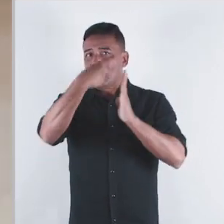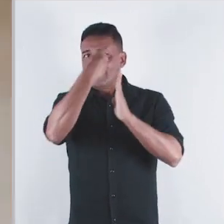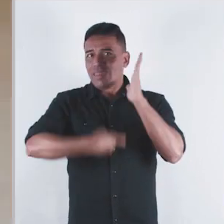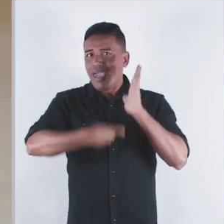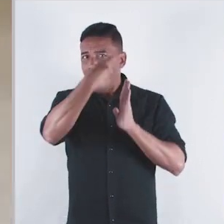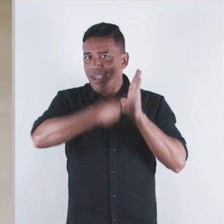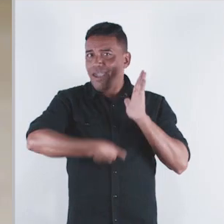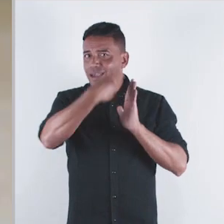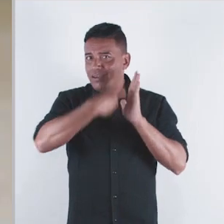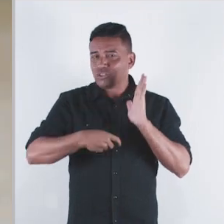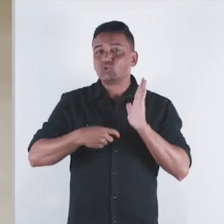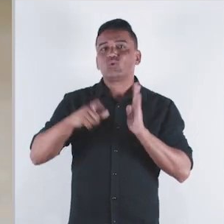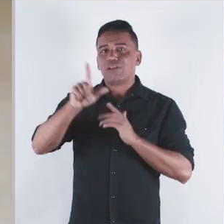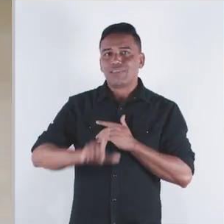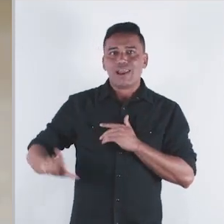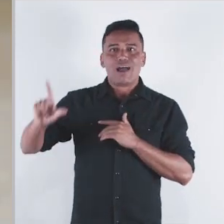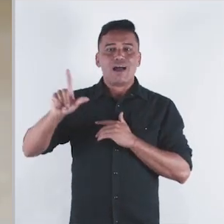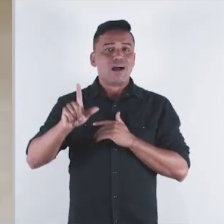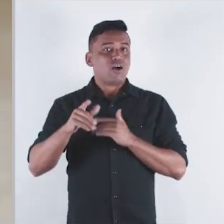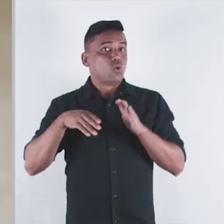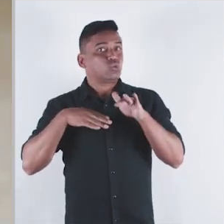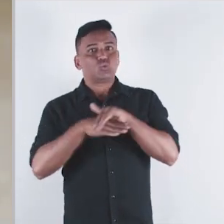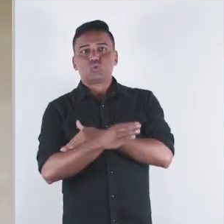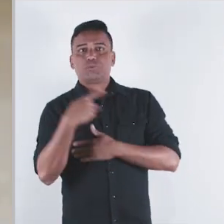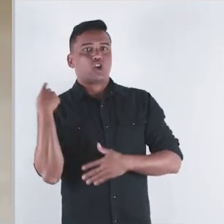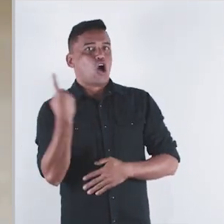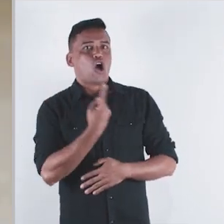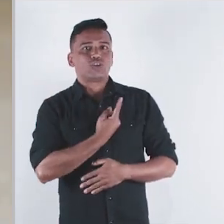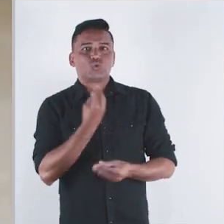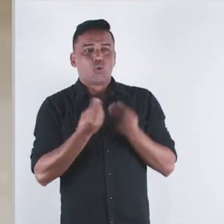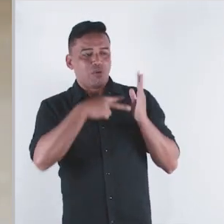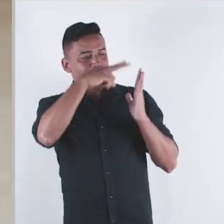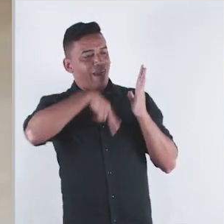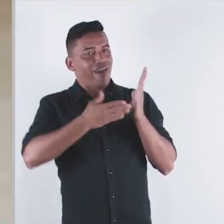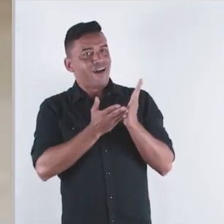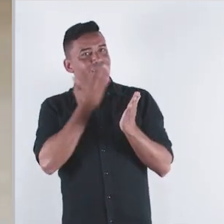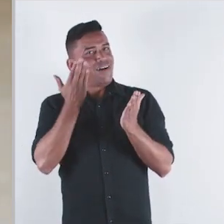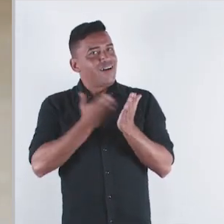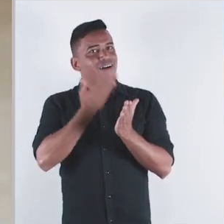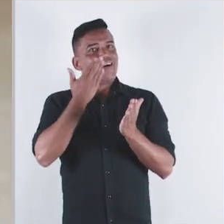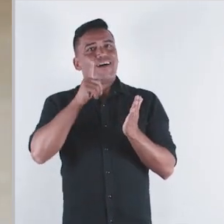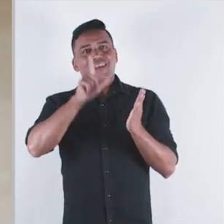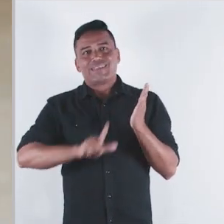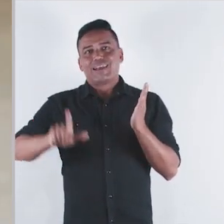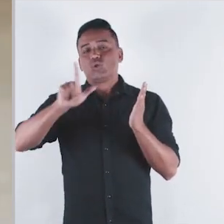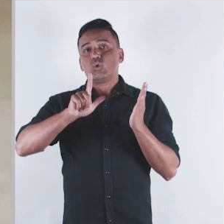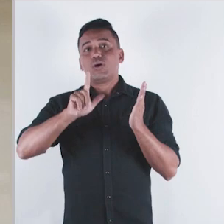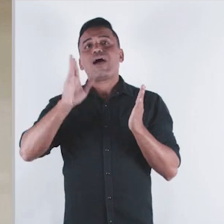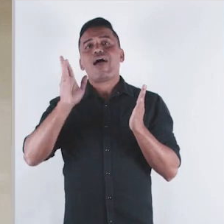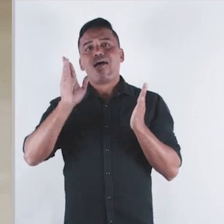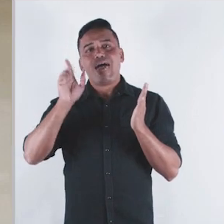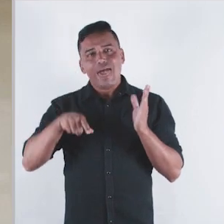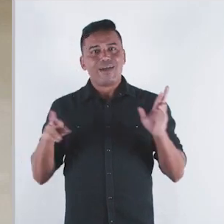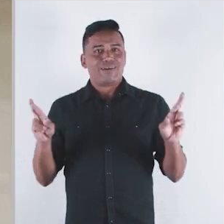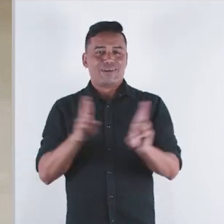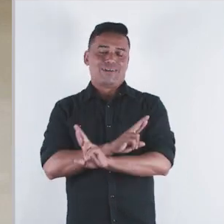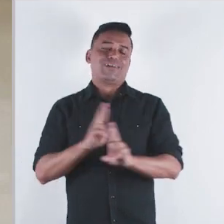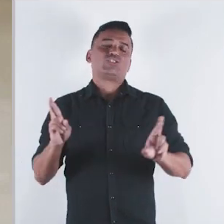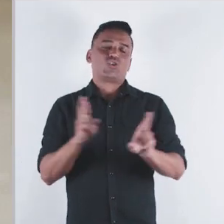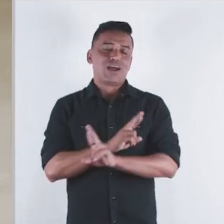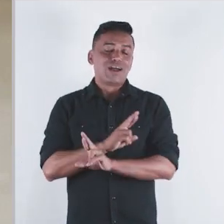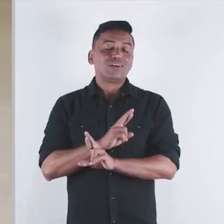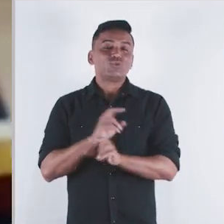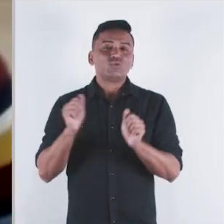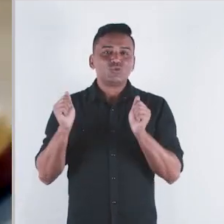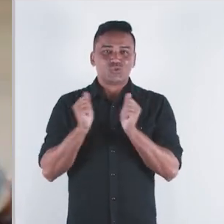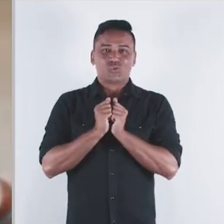modos de ler literatura, estão absolutamente relacionados com essa